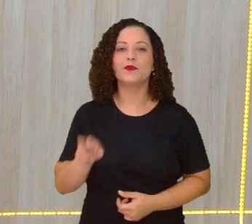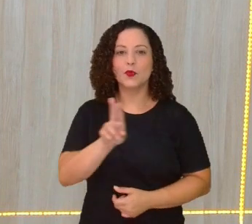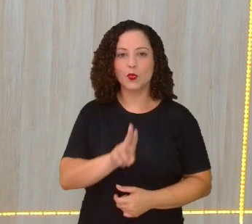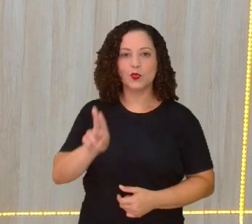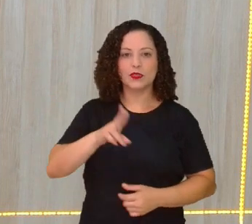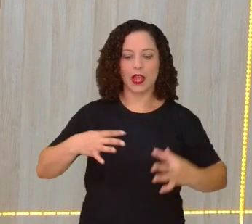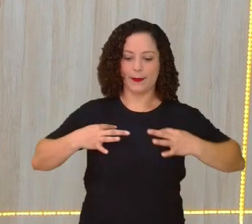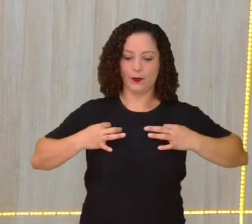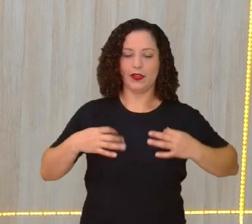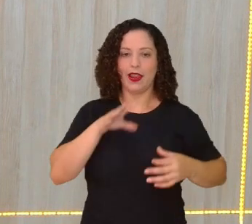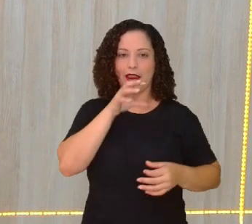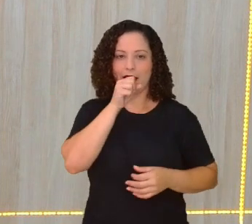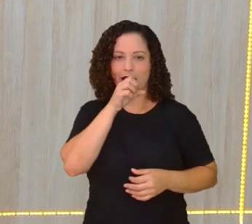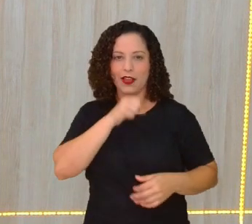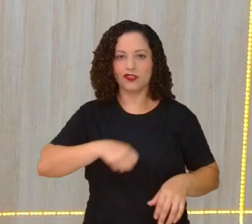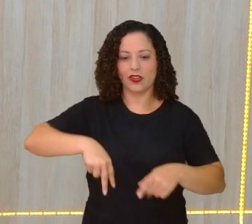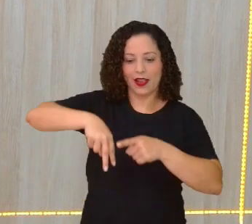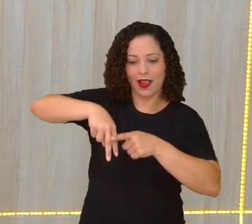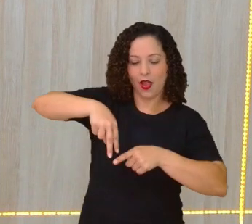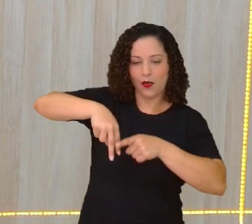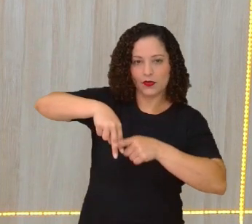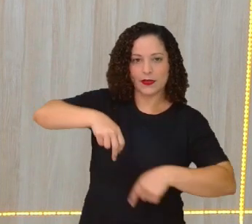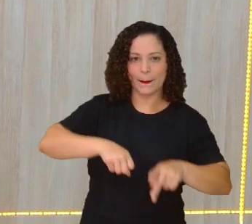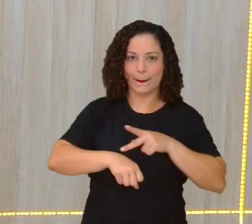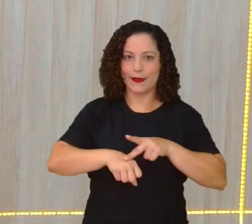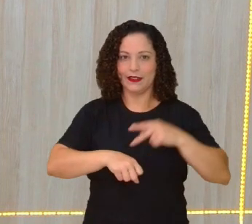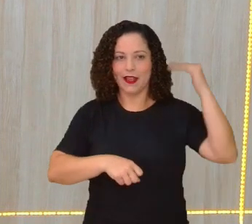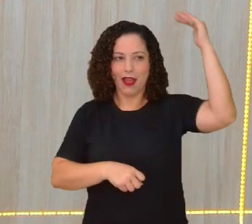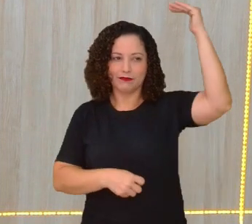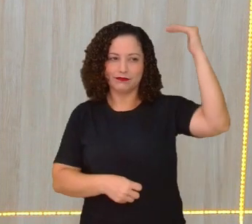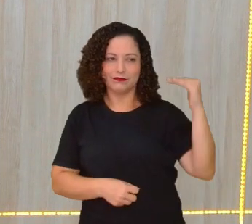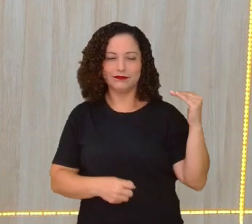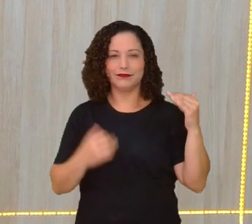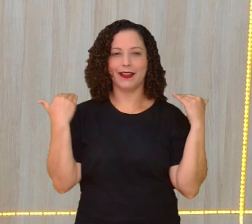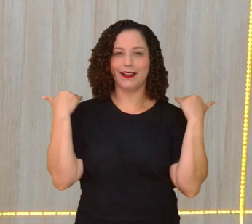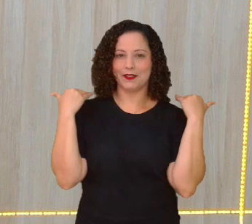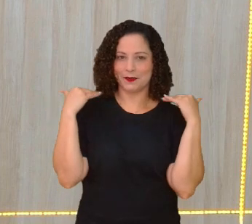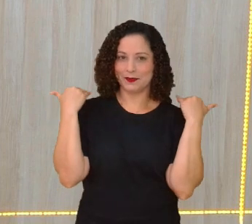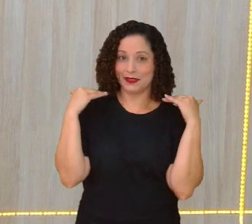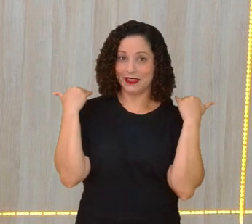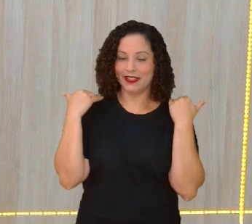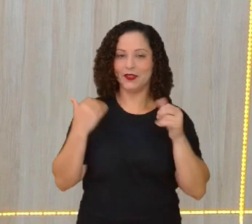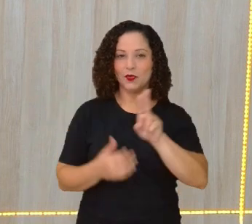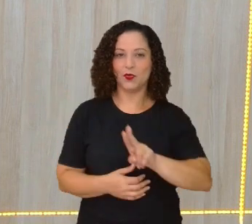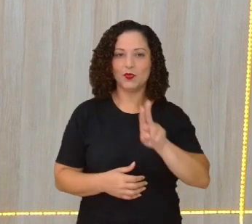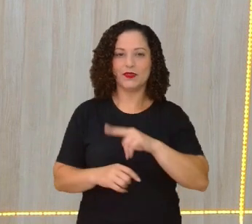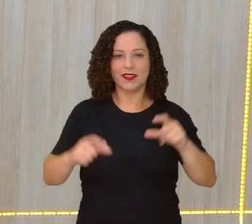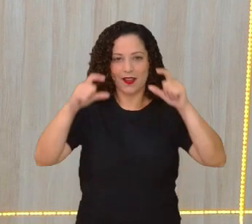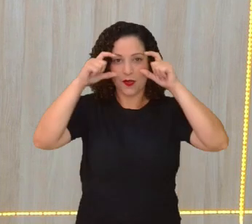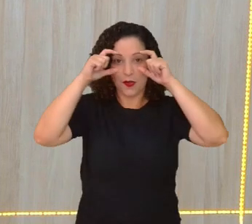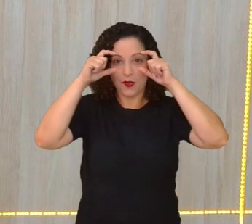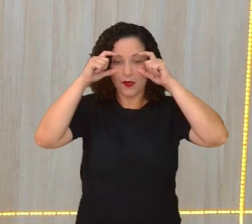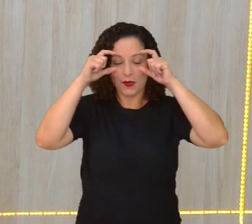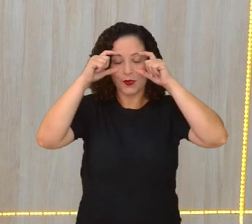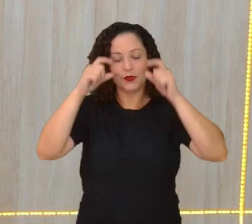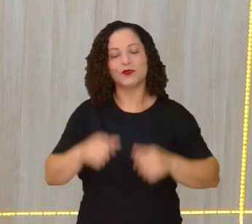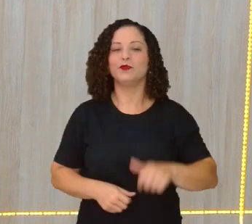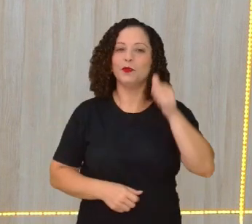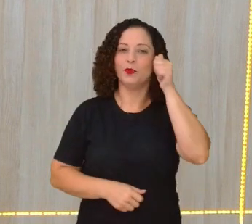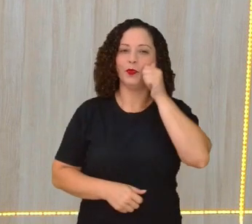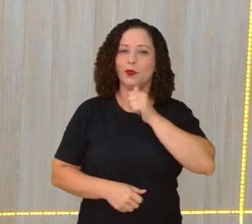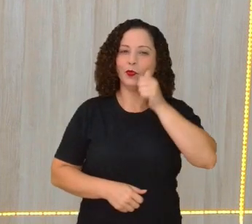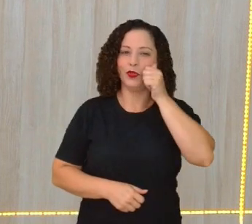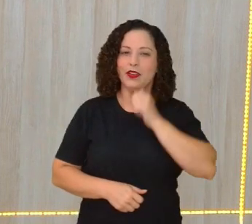blusa laranja, calça preta, tenho tamanho baixo, cabelo tamanho médio, uso óculos, sou uma mulher de